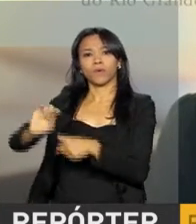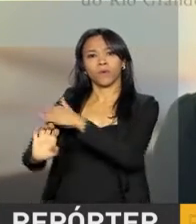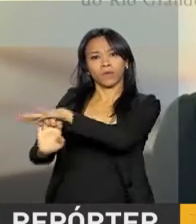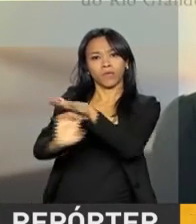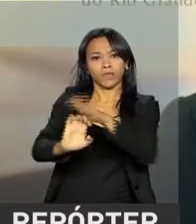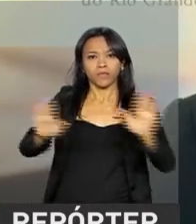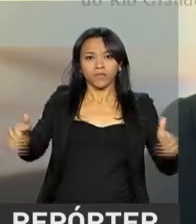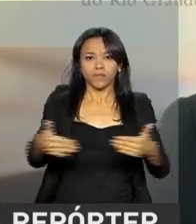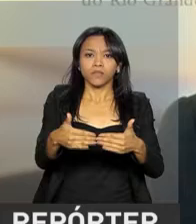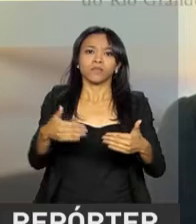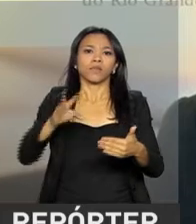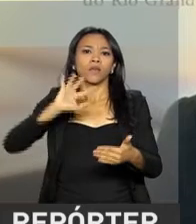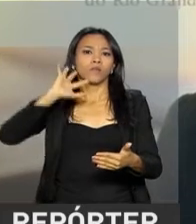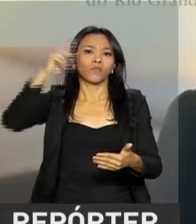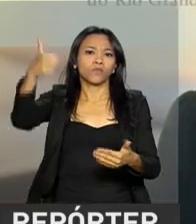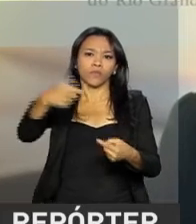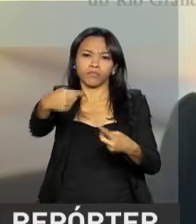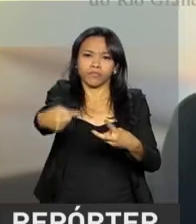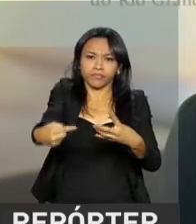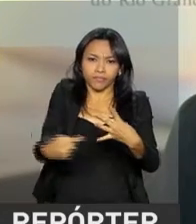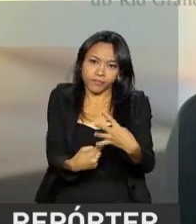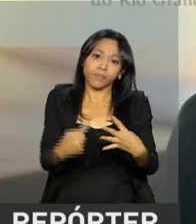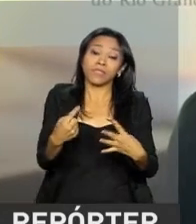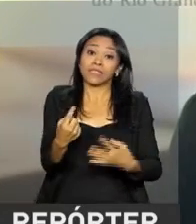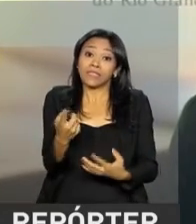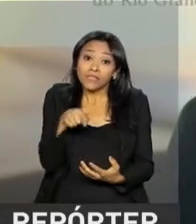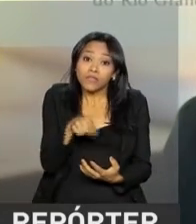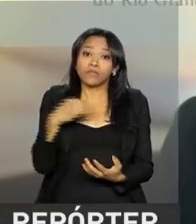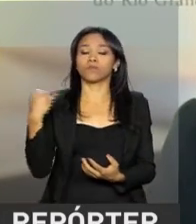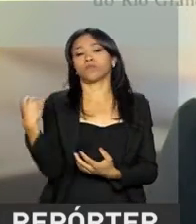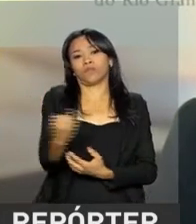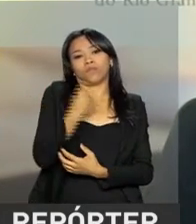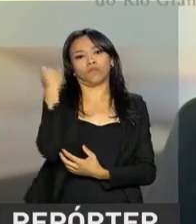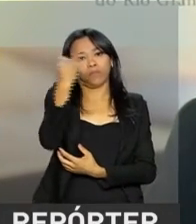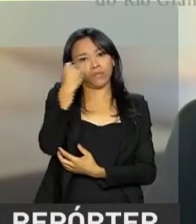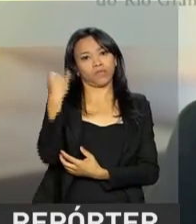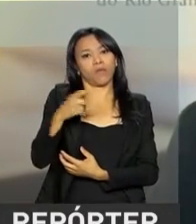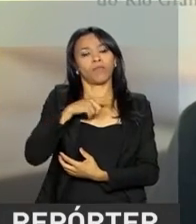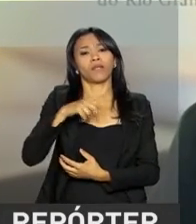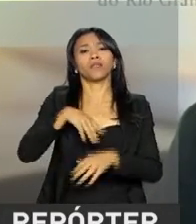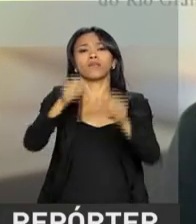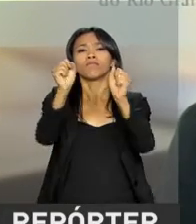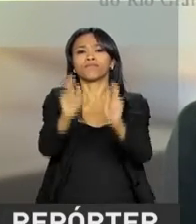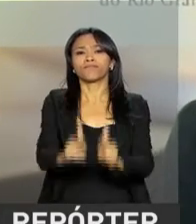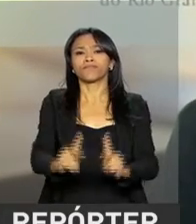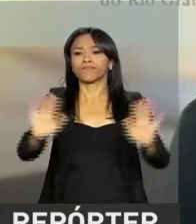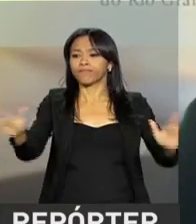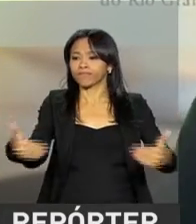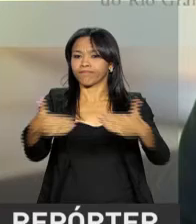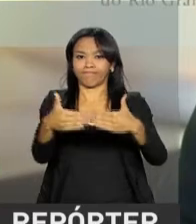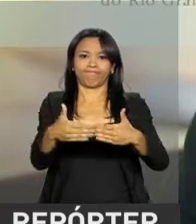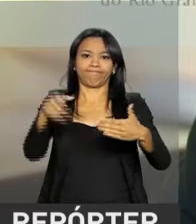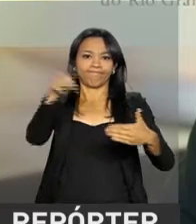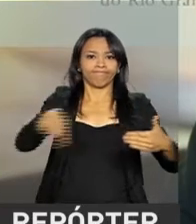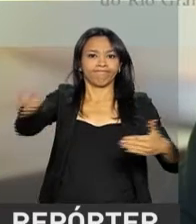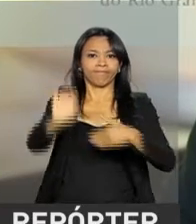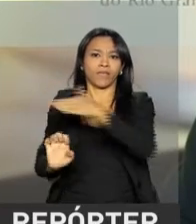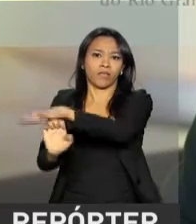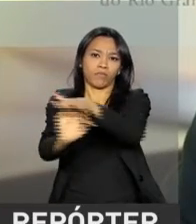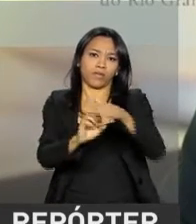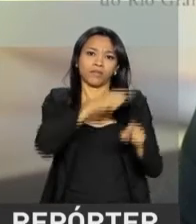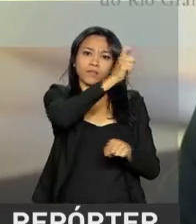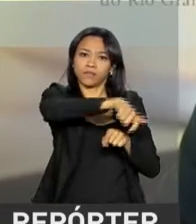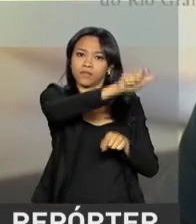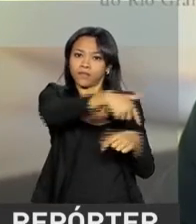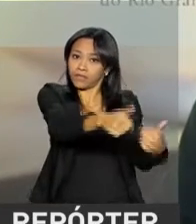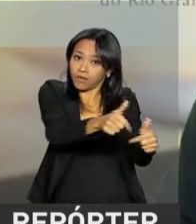deliberar sobre determinados itens, é fundamental para pacificar essa relação entre capital e trabalho e, principalmente,